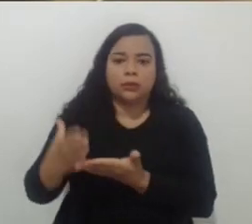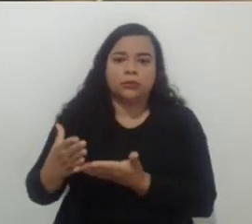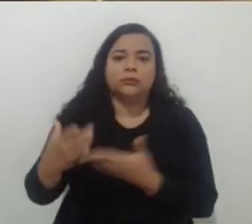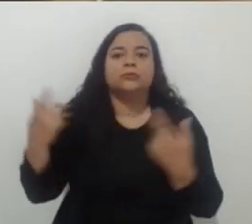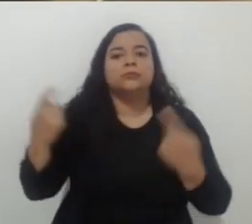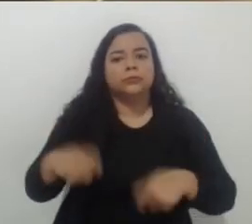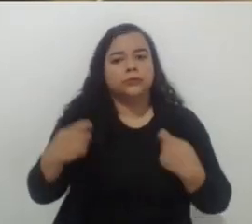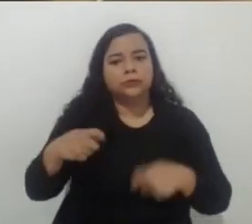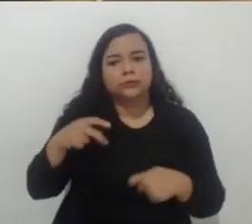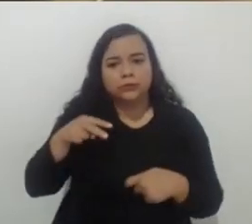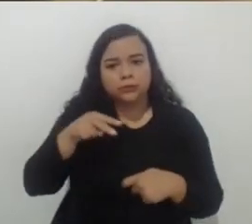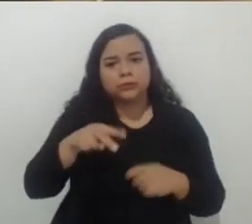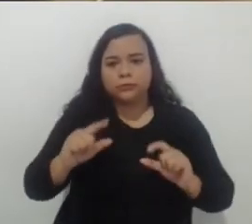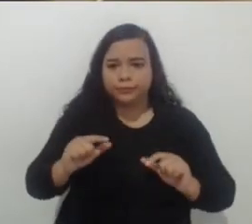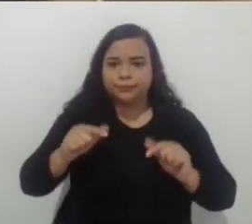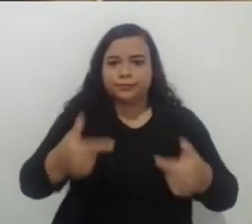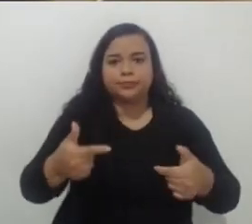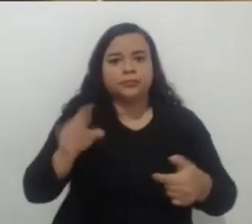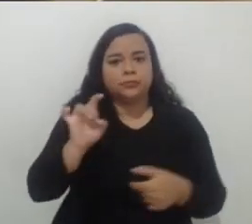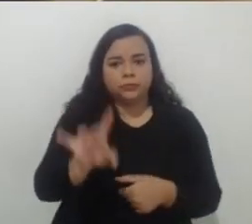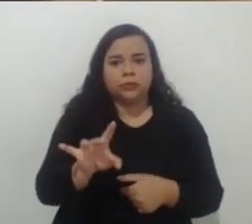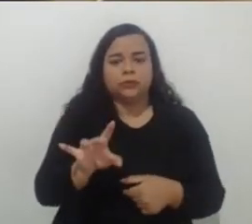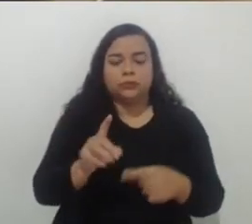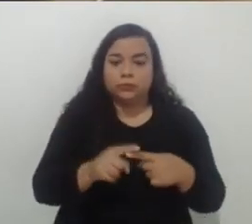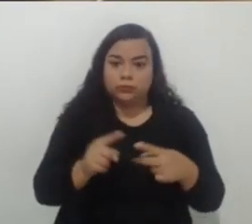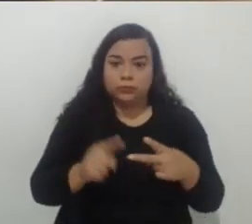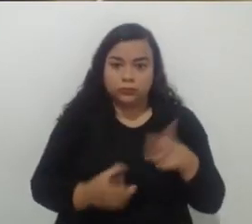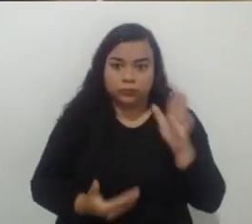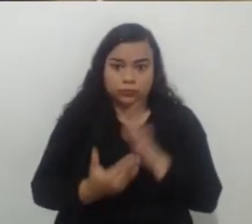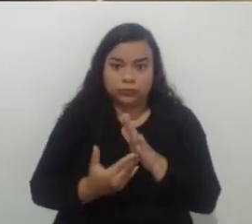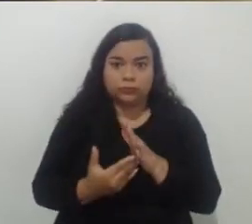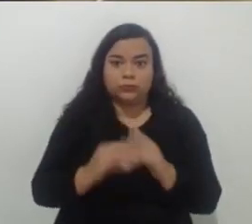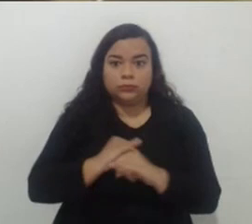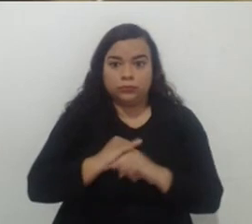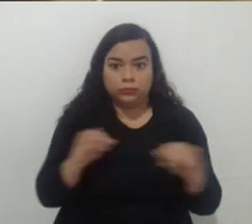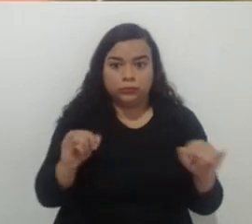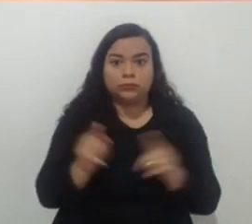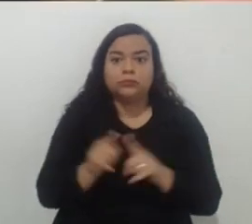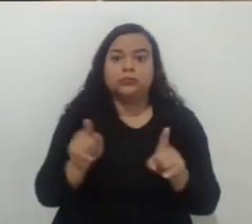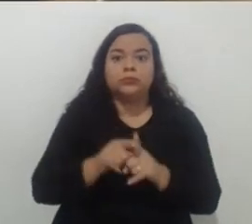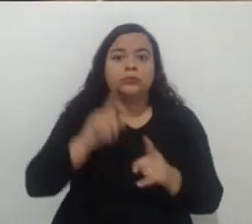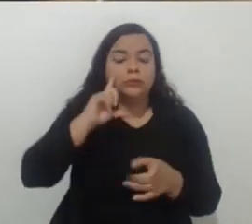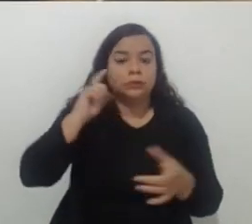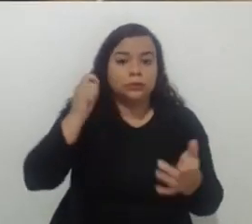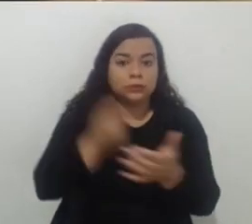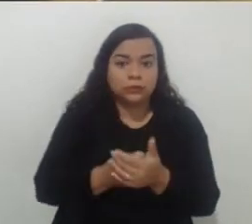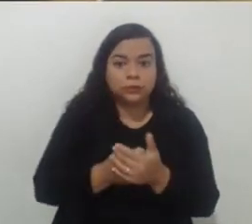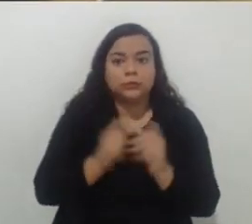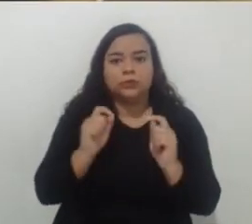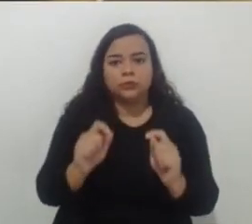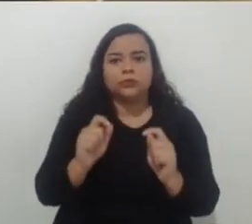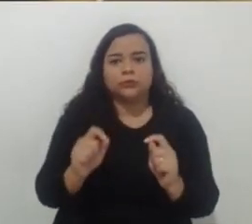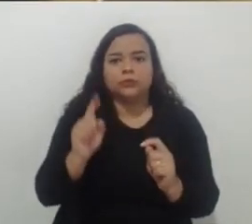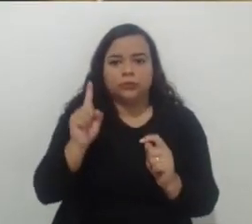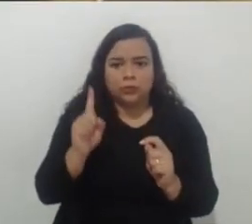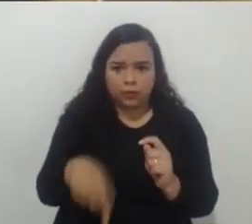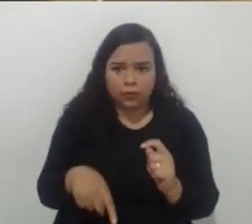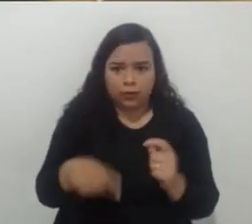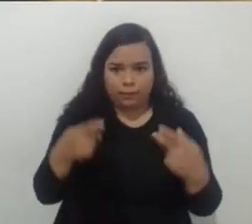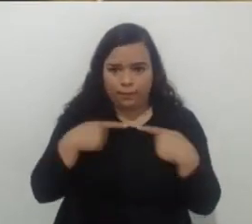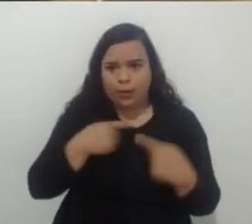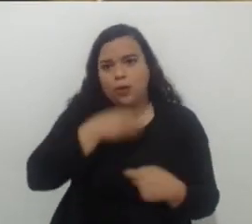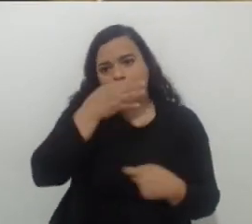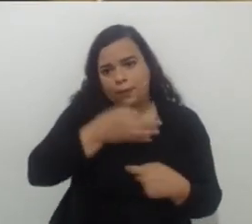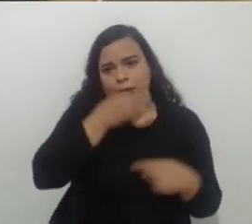da execução. Esses foram os embargos de declaração e a decisão de sua excelência foi rechaçando, e a meu ver hoje entendo